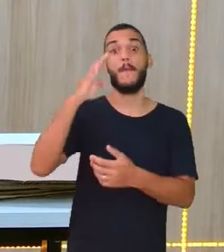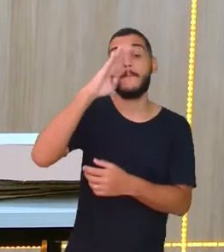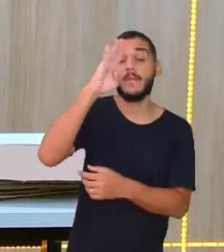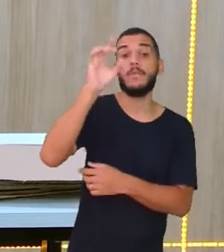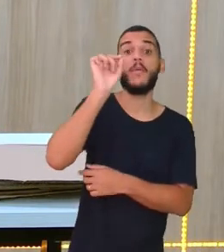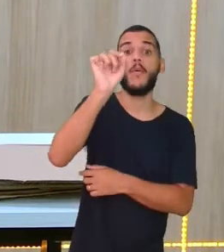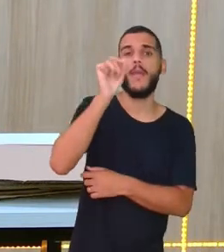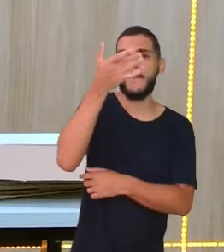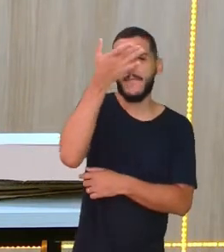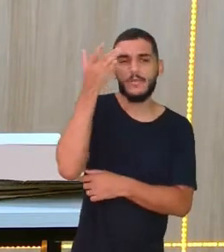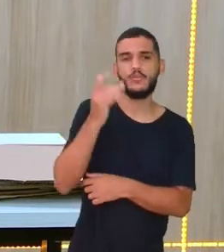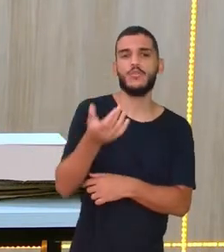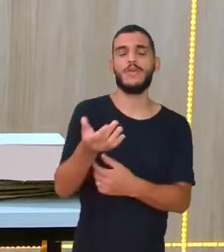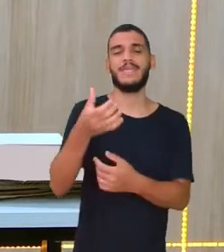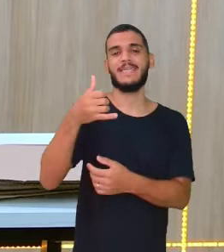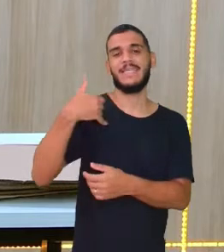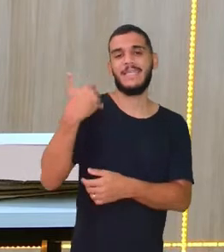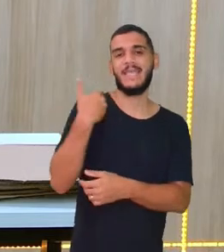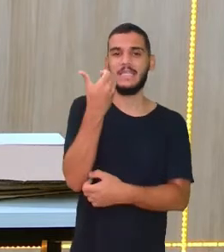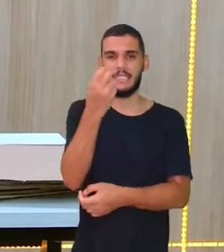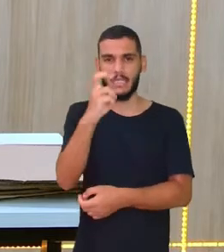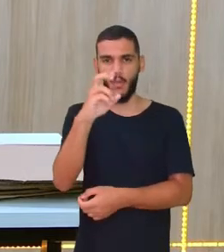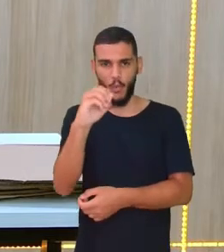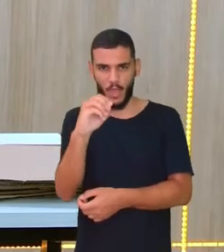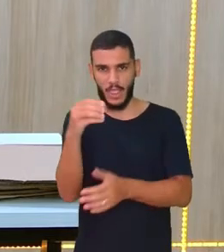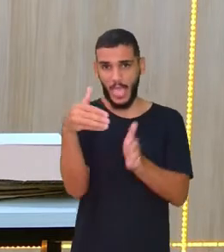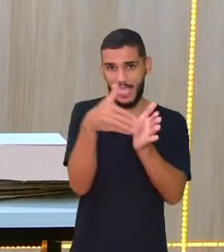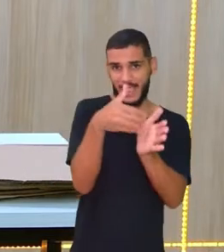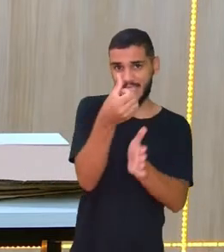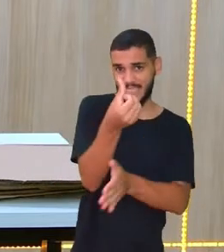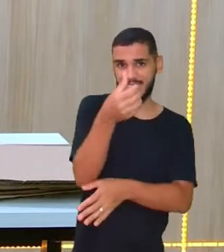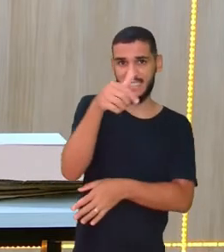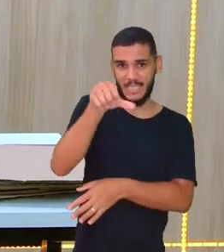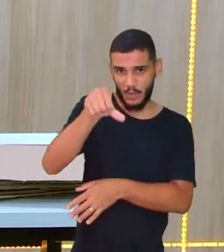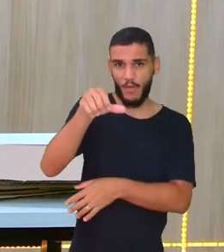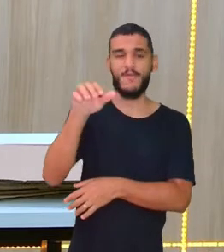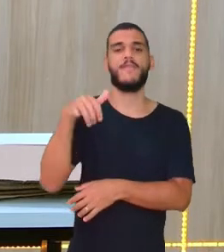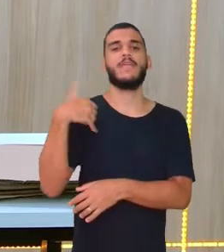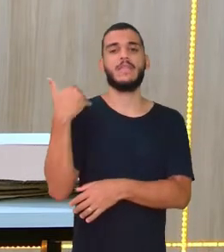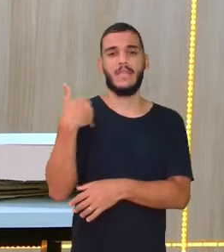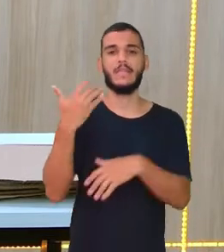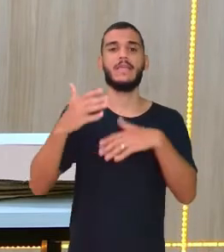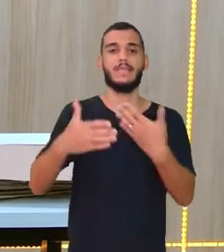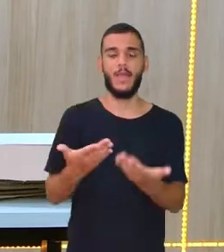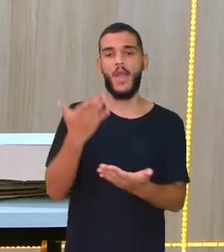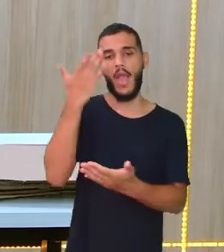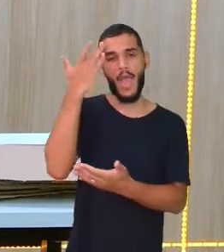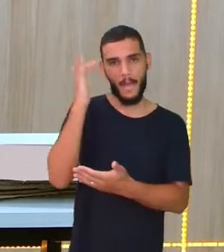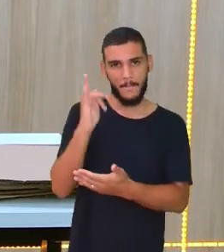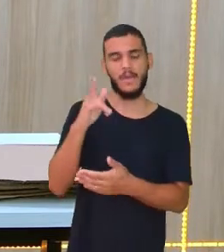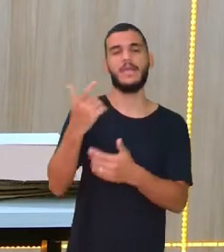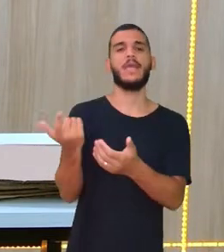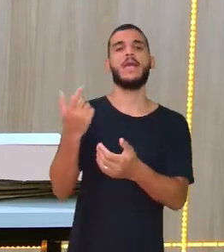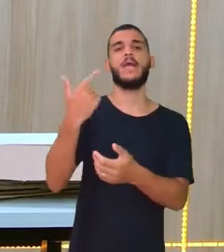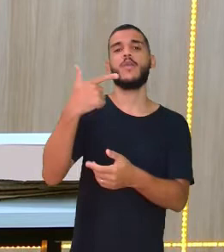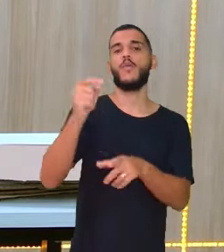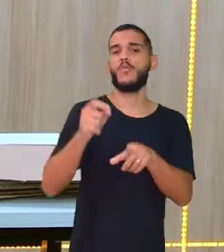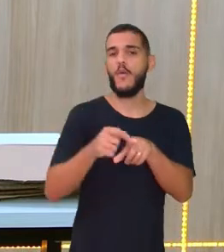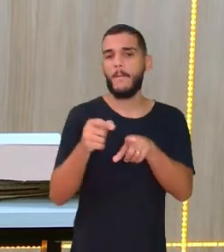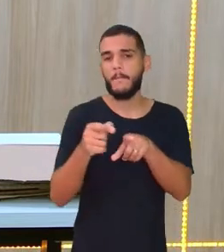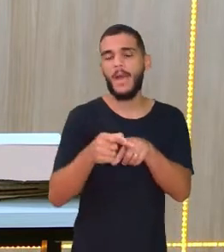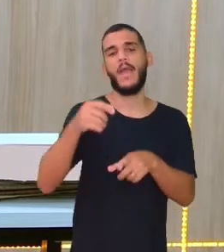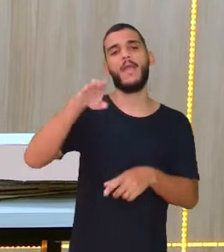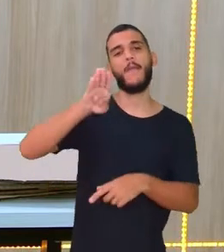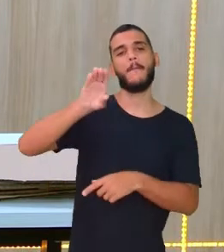anos, tem aí a prioridade de fazer a sua mamografia. Amanhã vai estar no Bongi, em 2